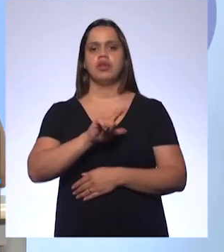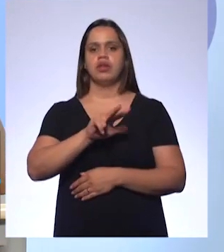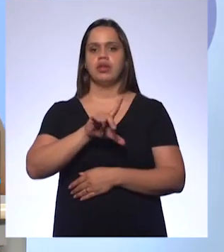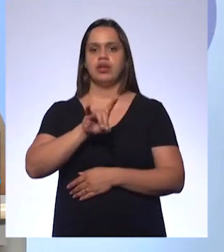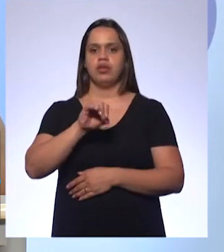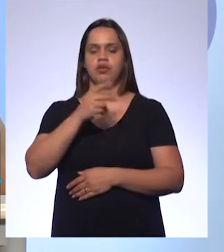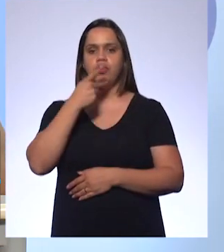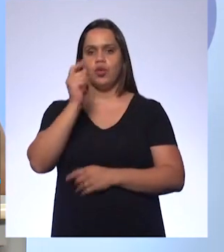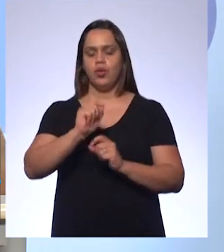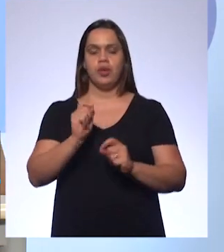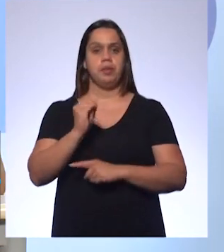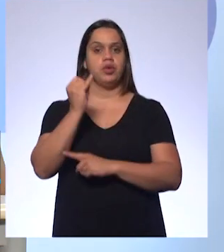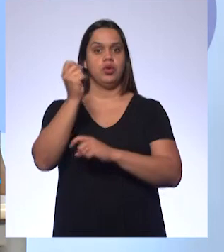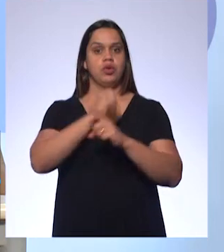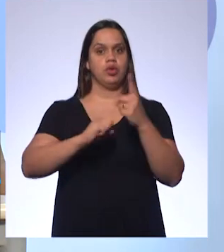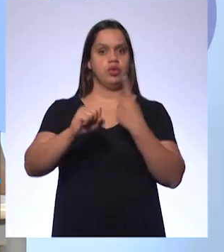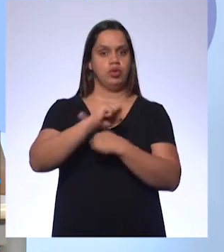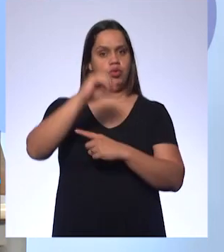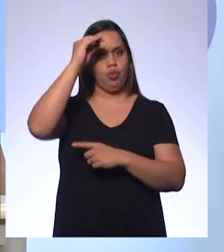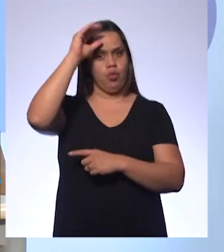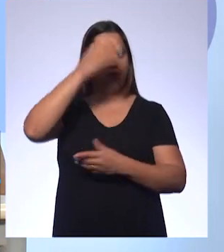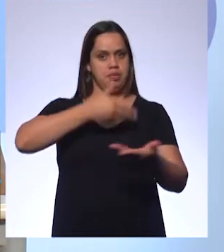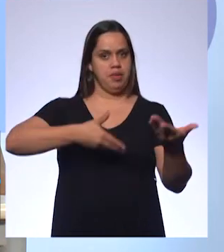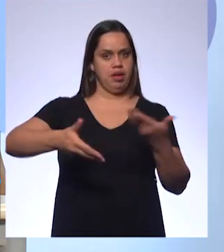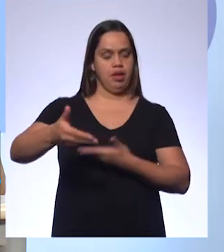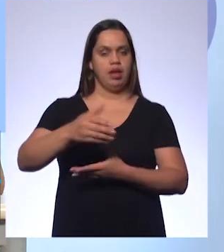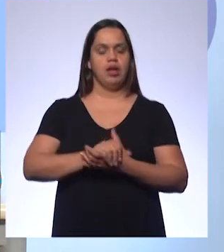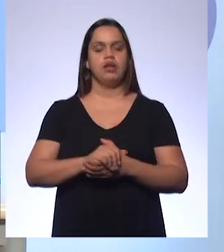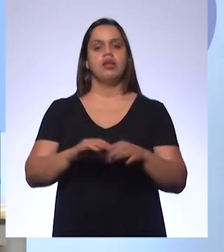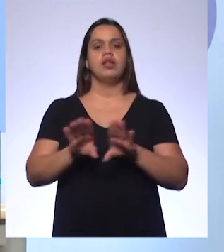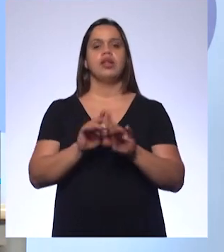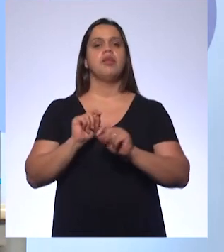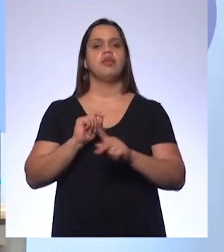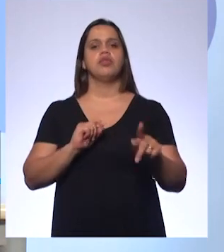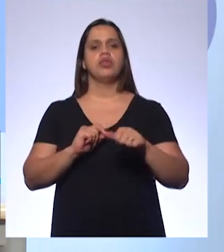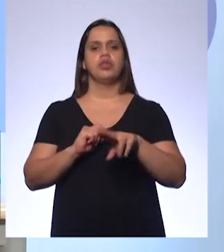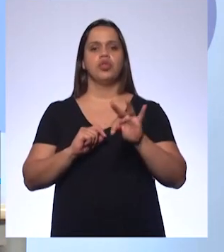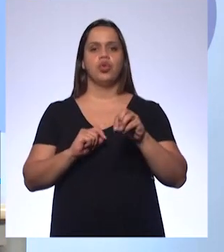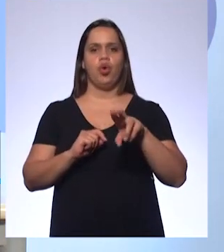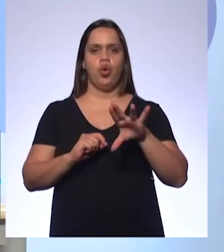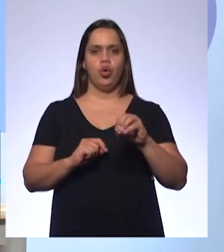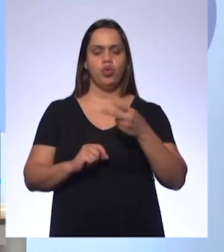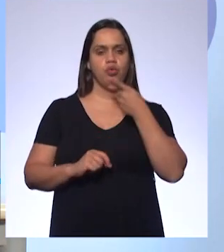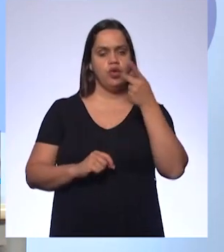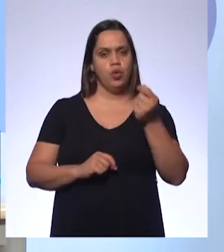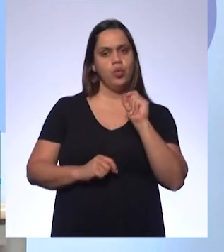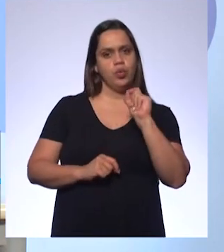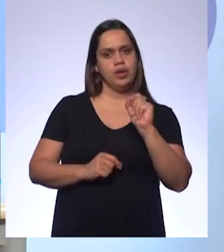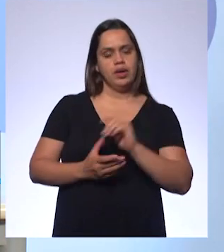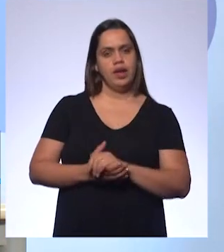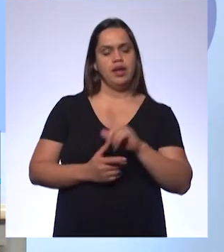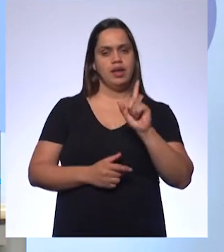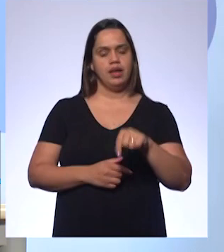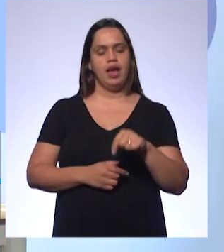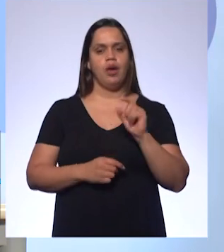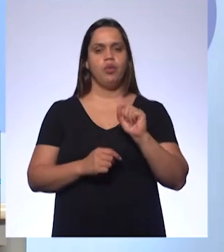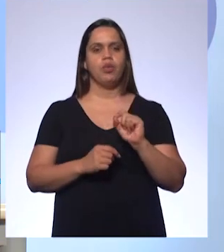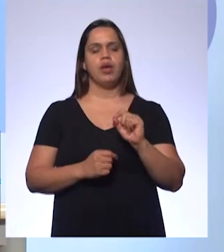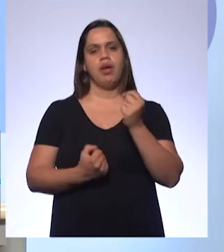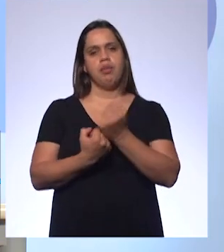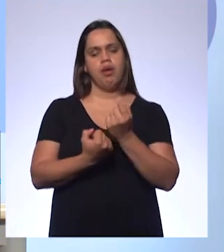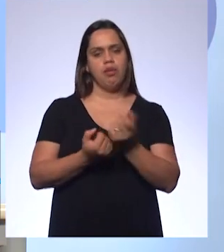que a importância é a socialização do conhecimento. O professor Antônio nos diz que é um facilitador